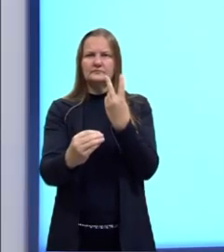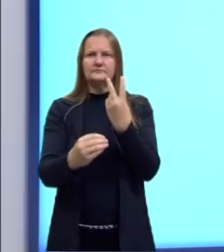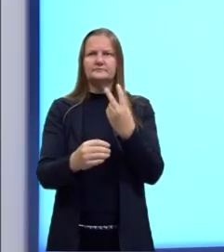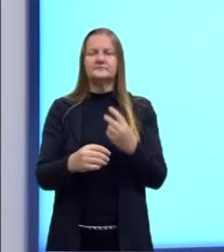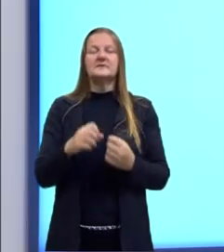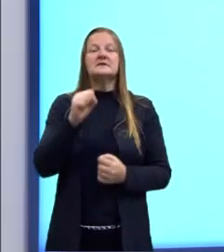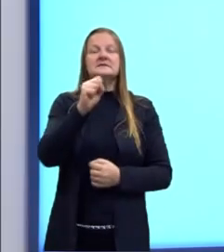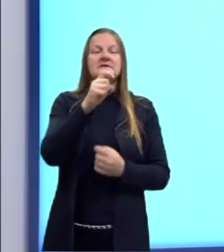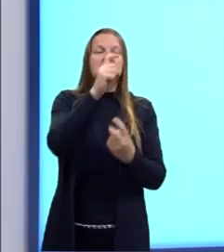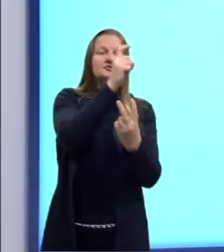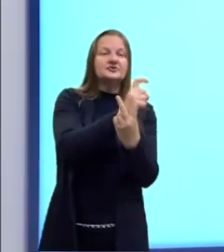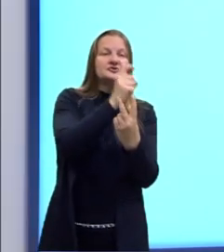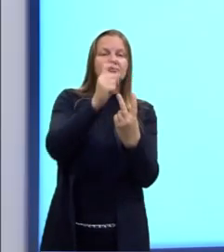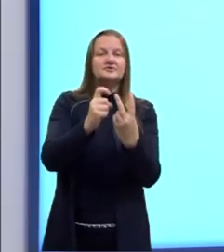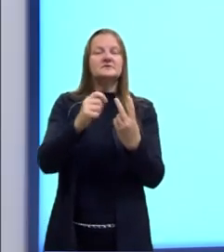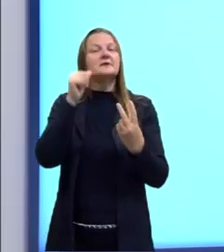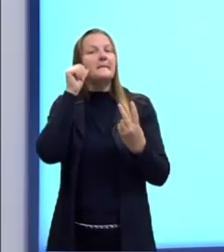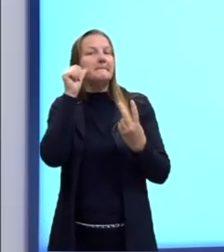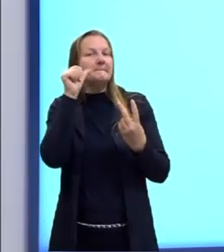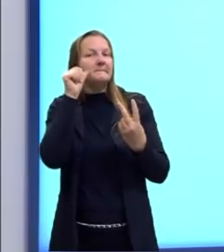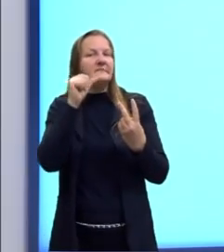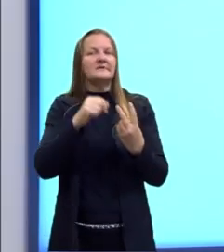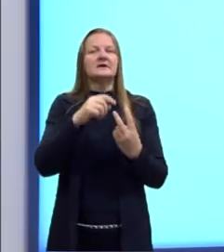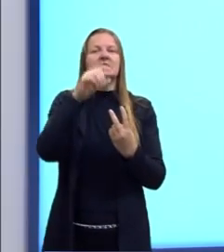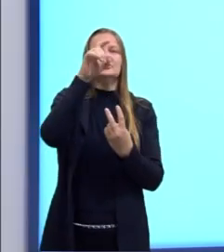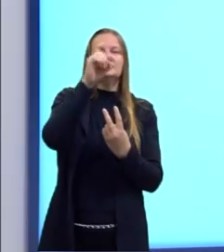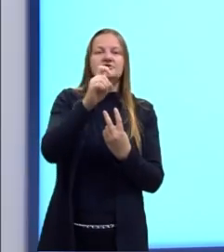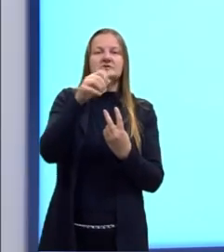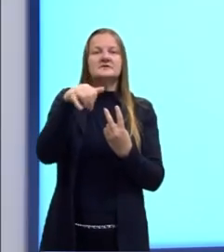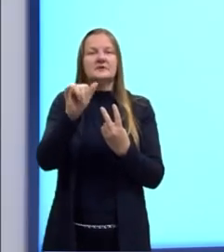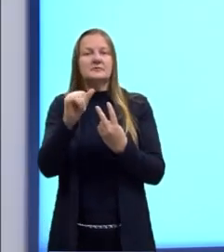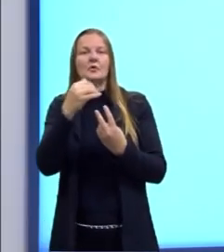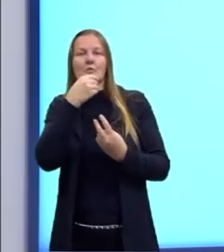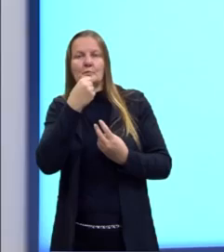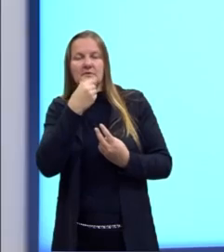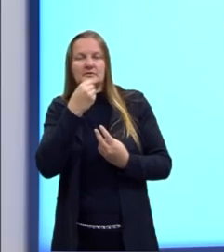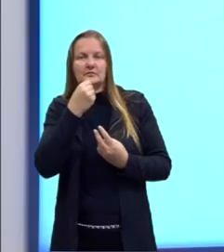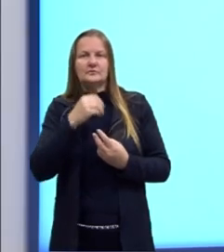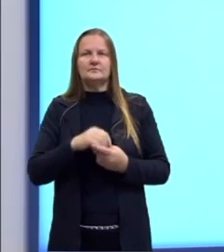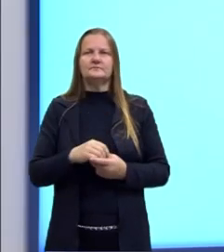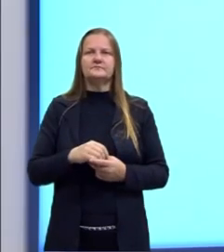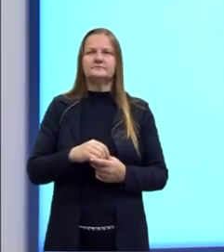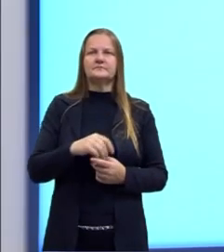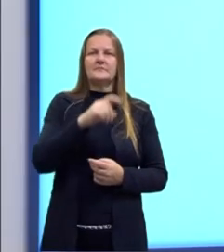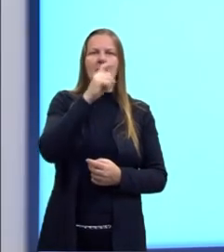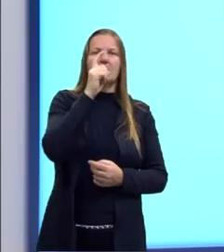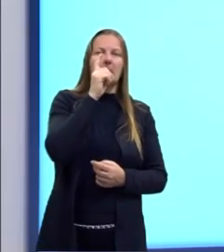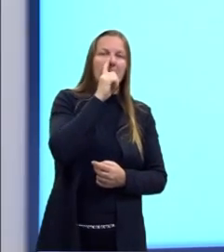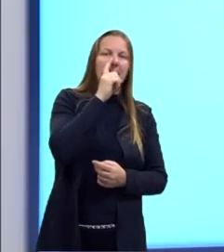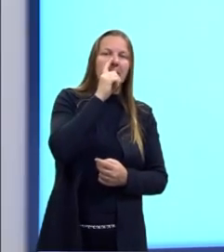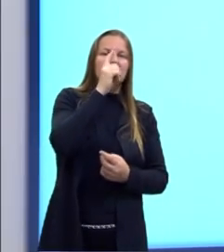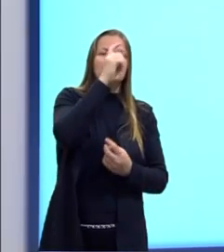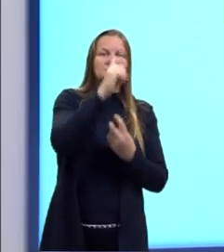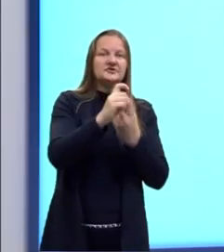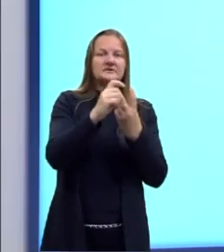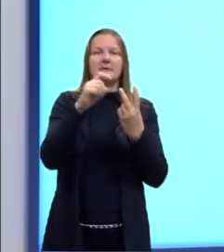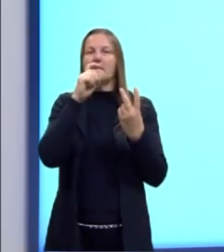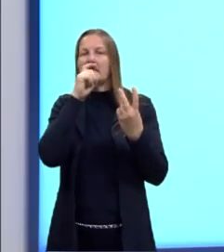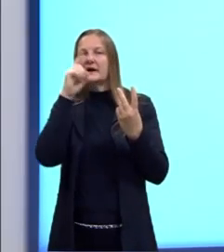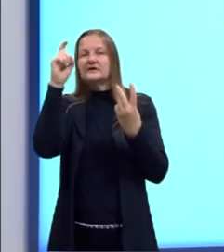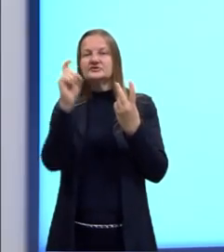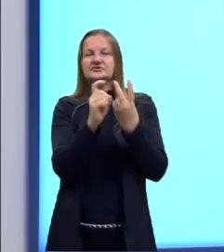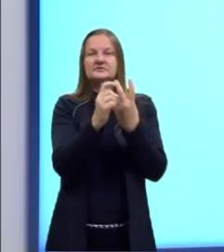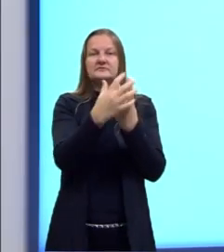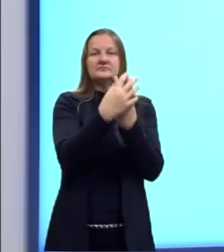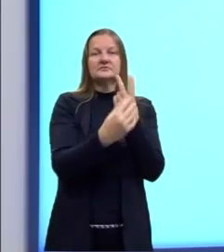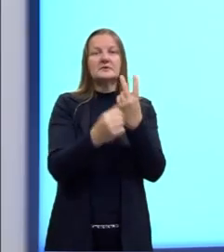feminino são x da mãe e os do Pai então XX vai formar um indivíduo